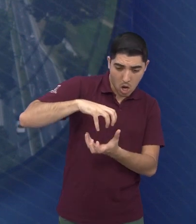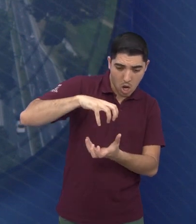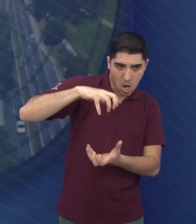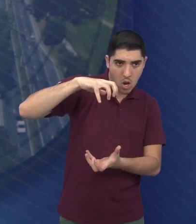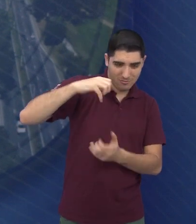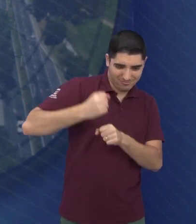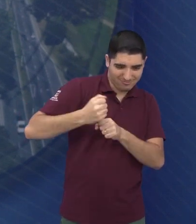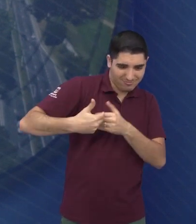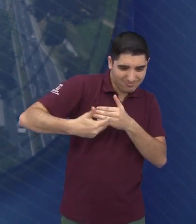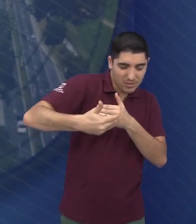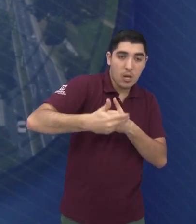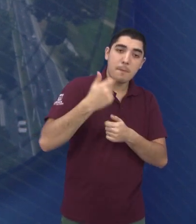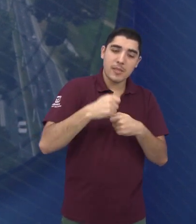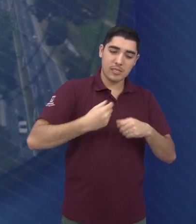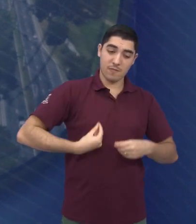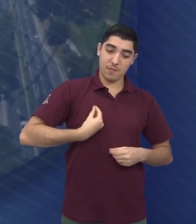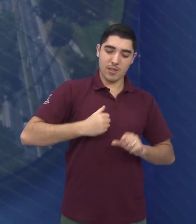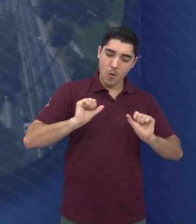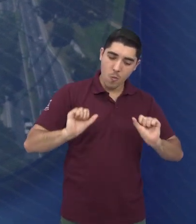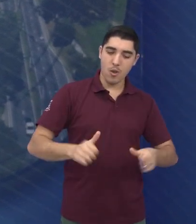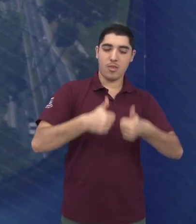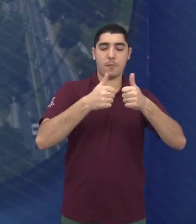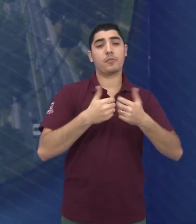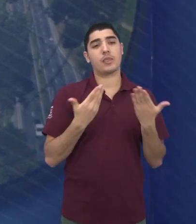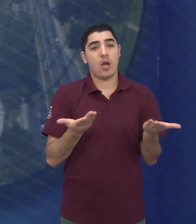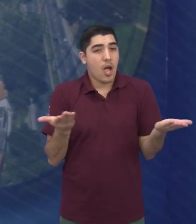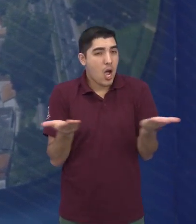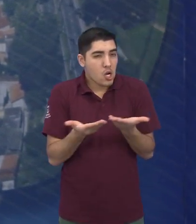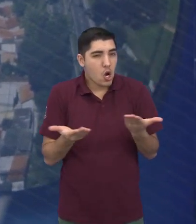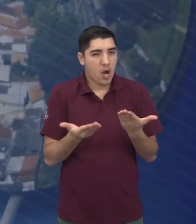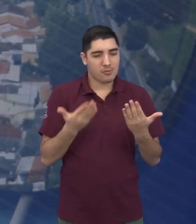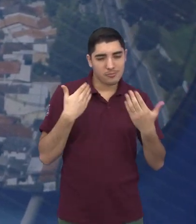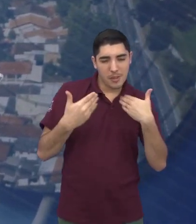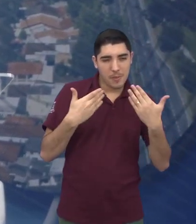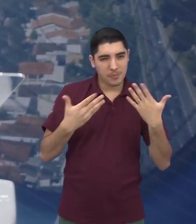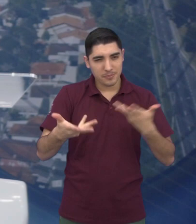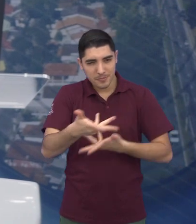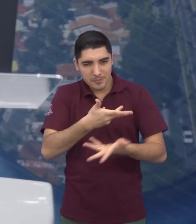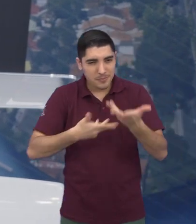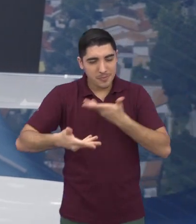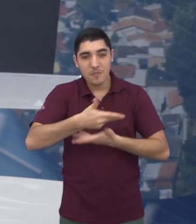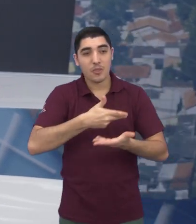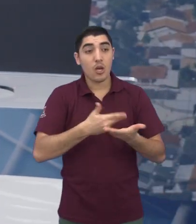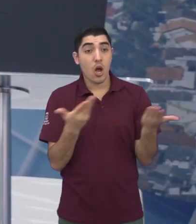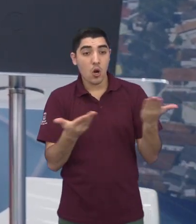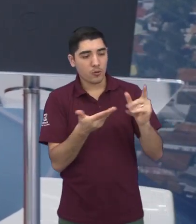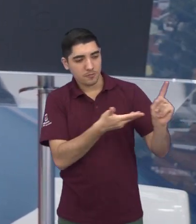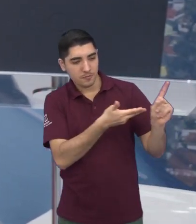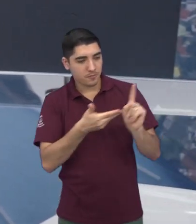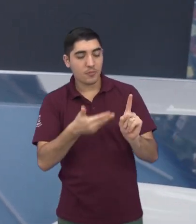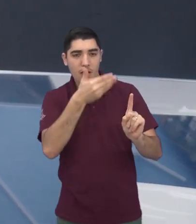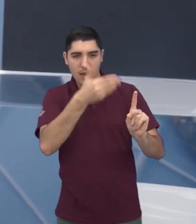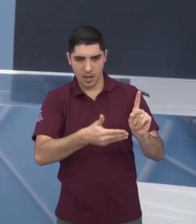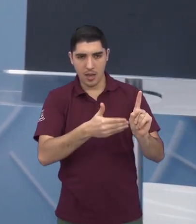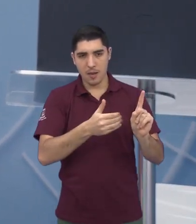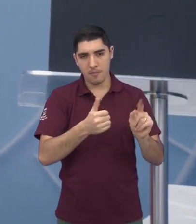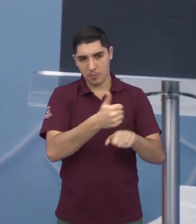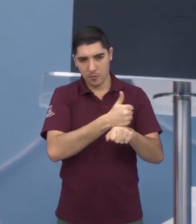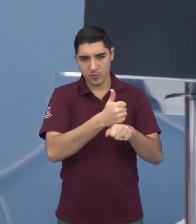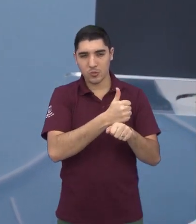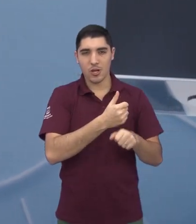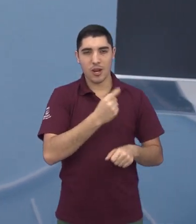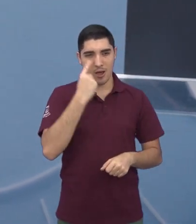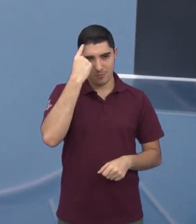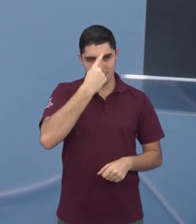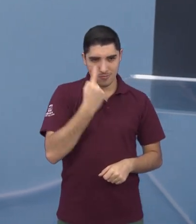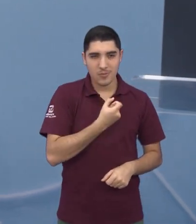né? Para a gente dar seguimento, então, para deixar esse bate-papo um pouquinho mais fechado, eu vou chamar agora, então, a jornalista repórter